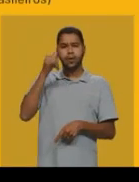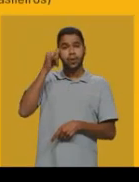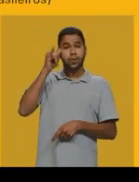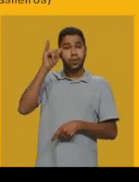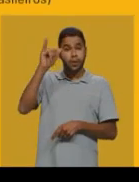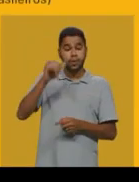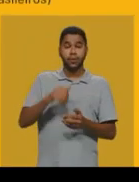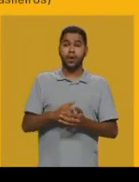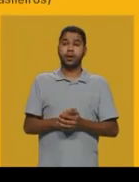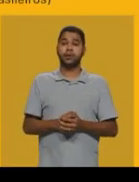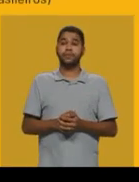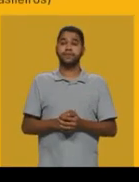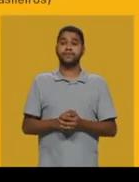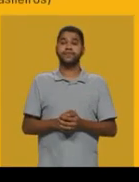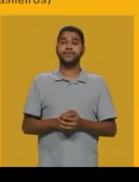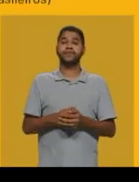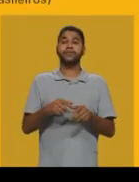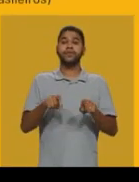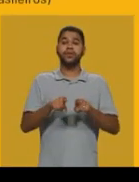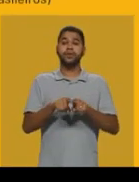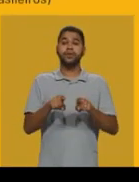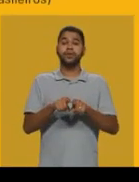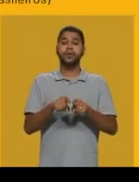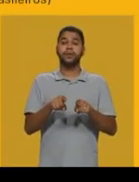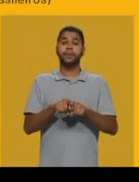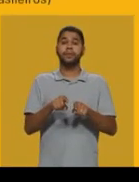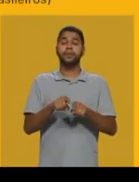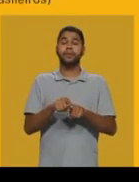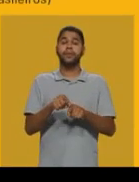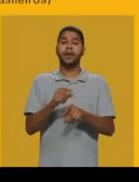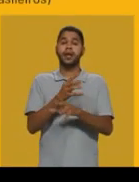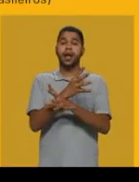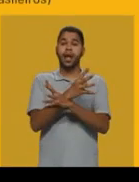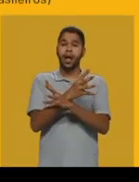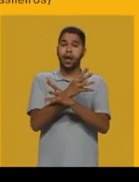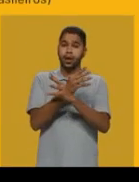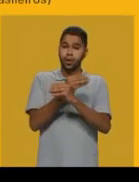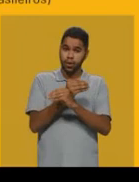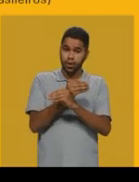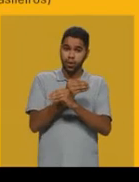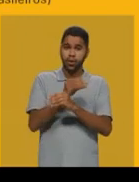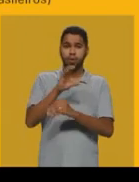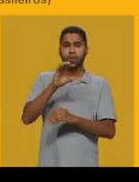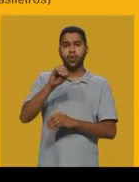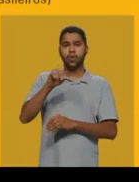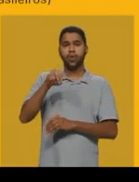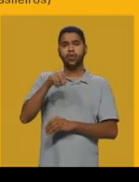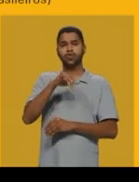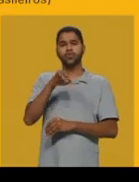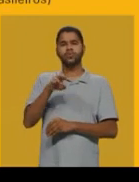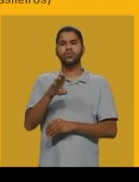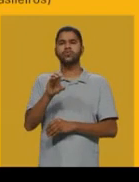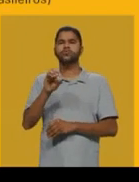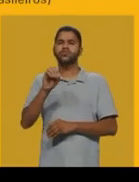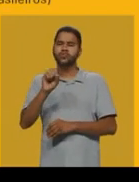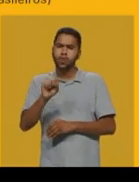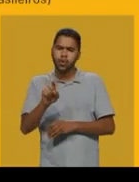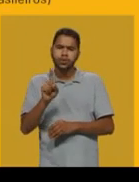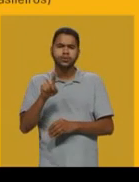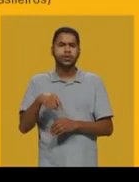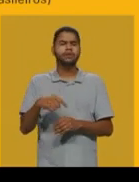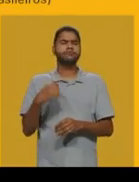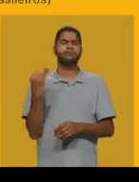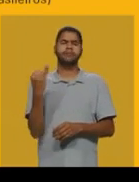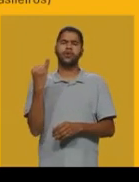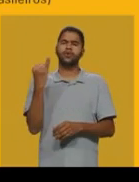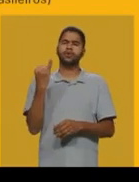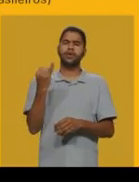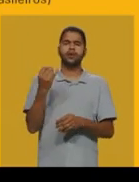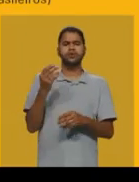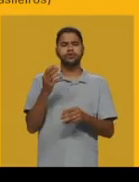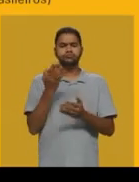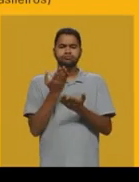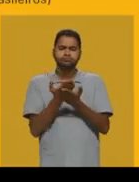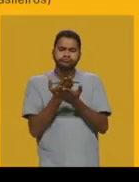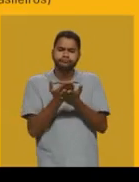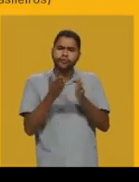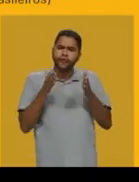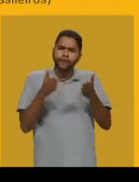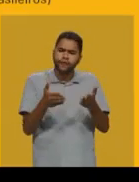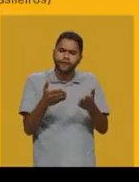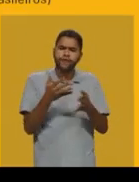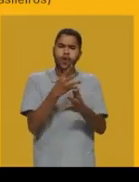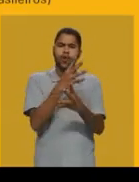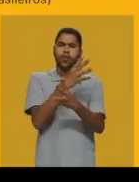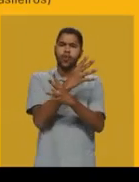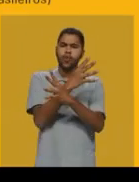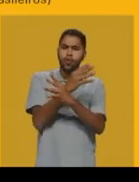Conjunções. As conjunções, elas são importantíssimas, né? Então, vale a pena você voltar, trabalhar as conjunções, ver quando